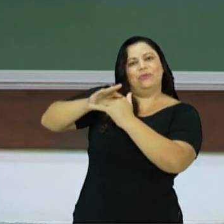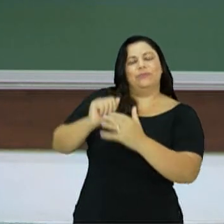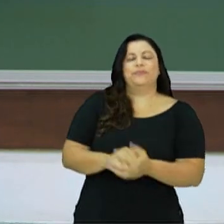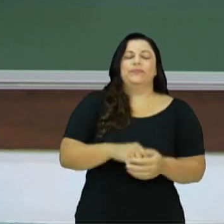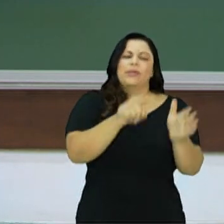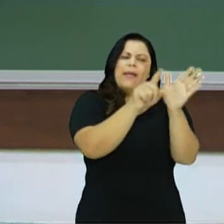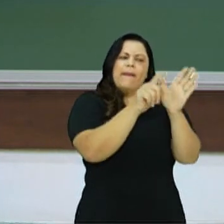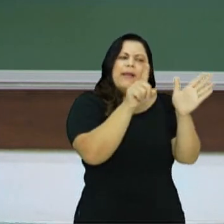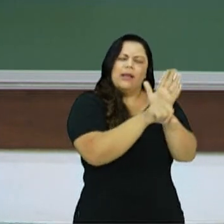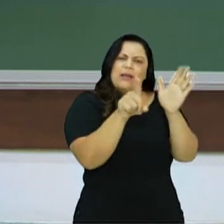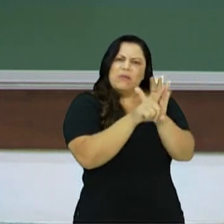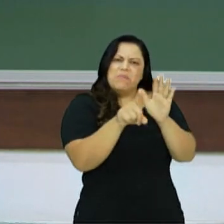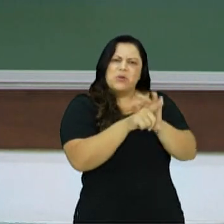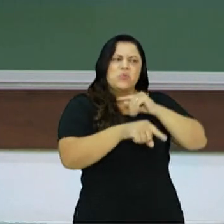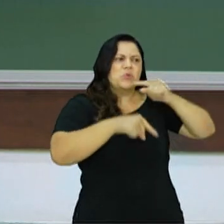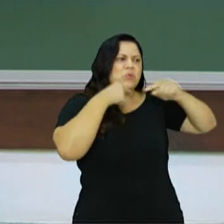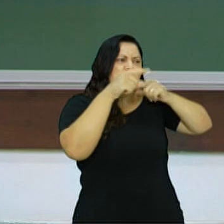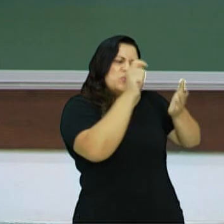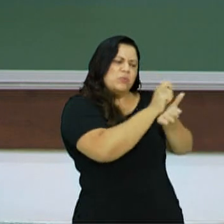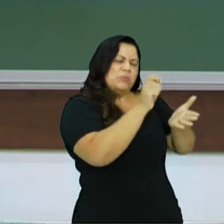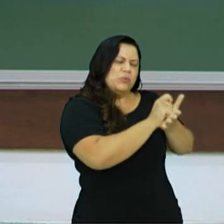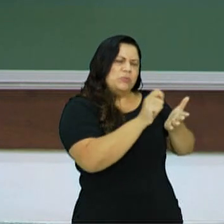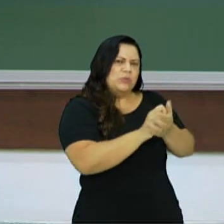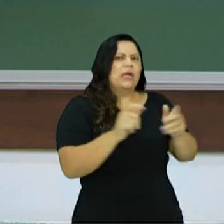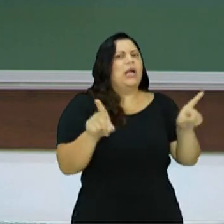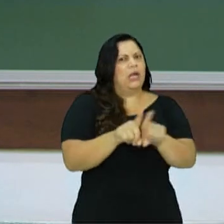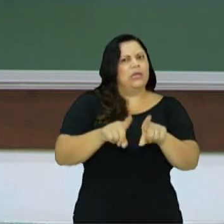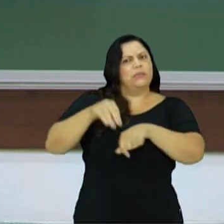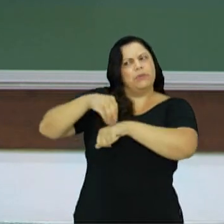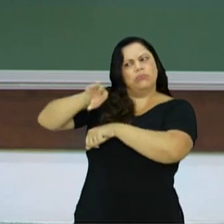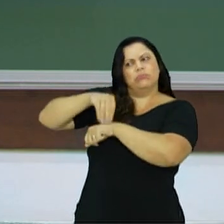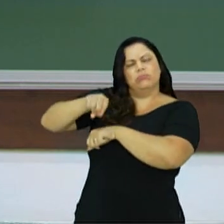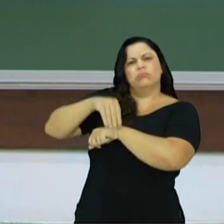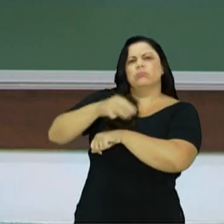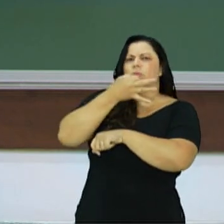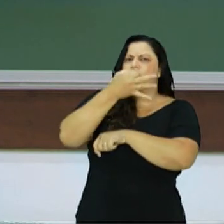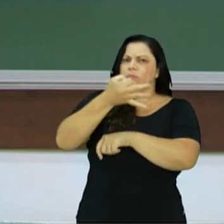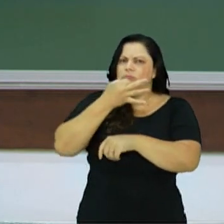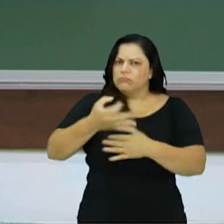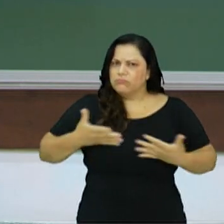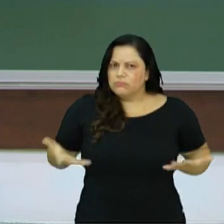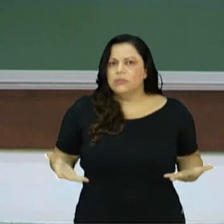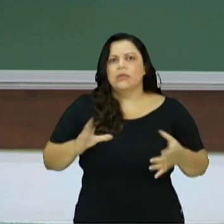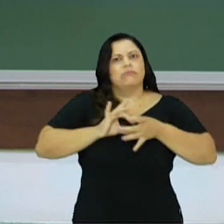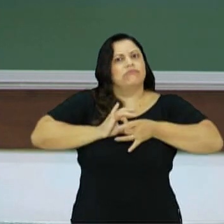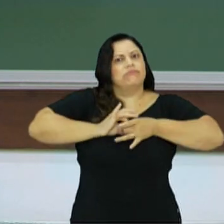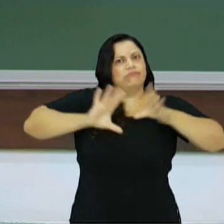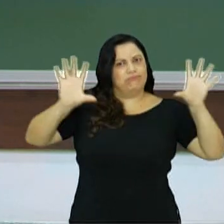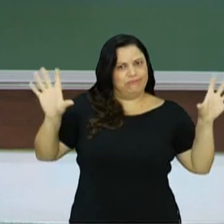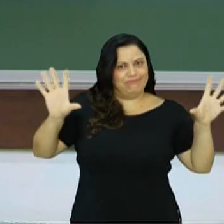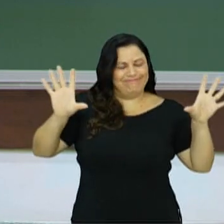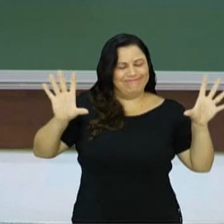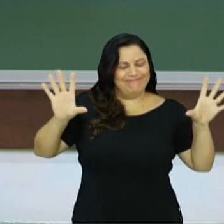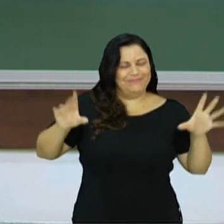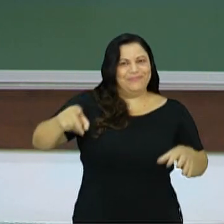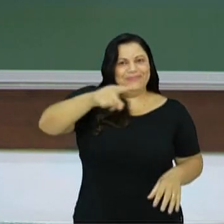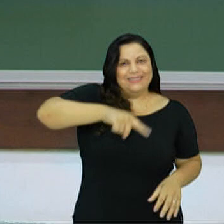perguntas e até mesmo mandar sugestões, porque não mandar sugestões, né? Estamos sempre à disposição de vocês aí,